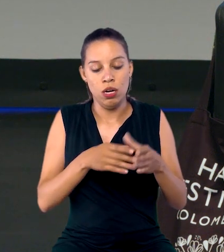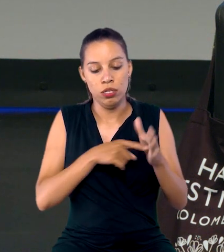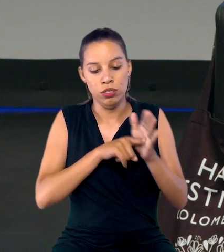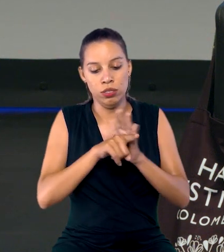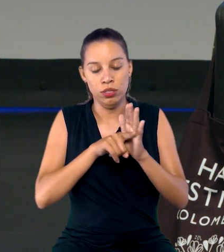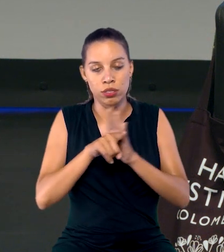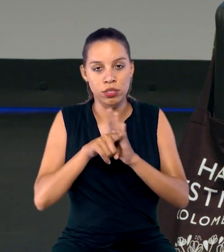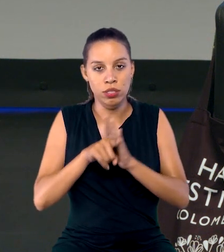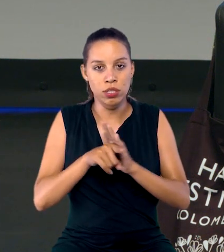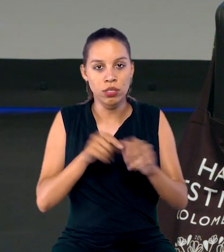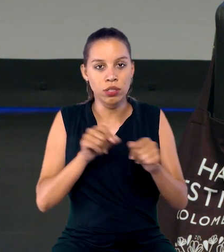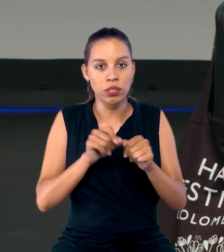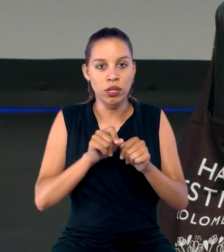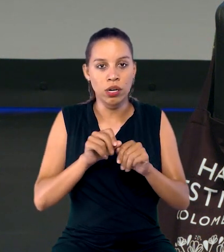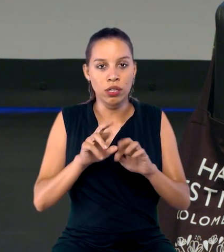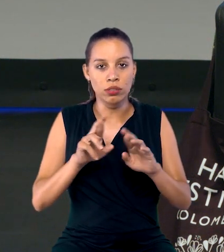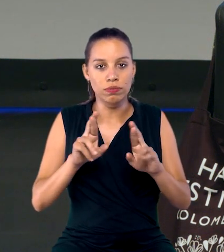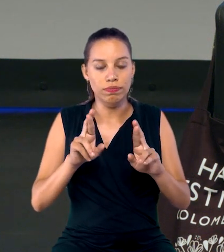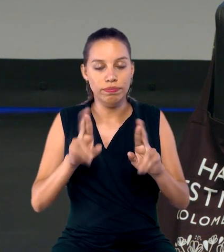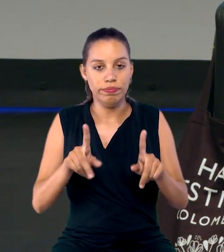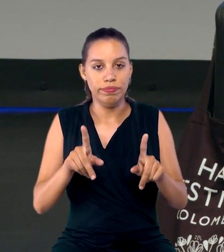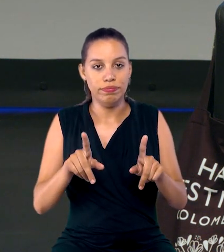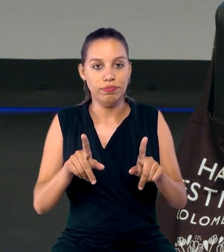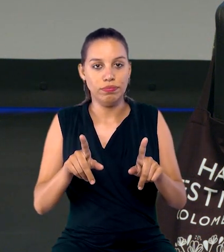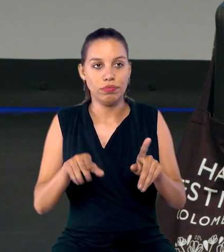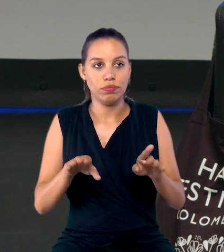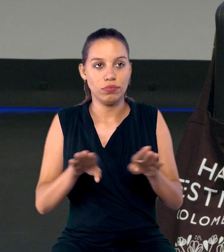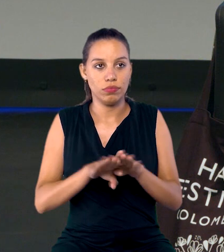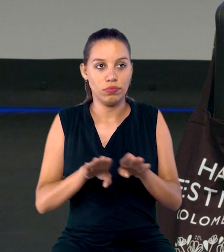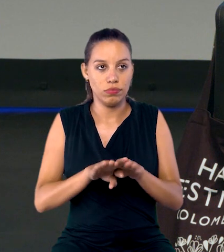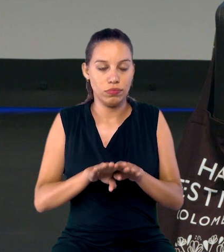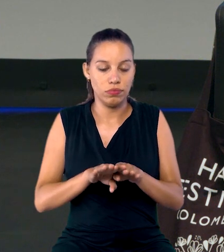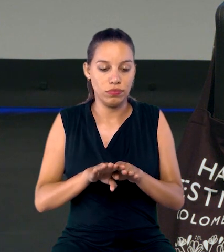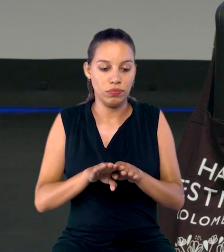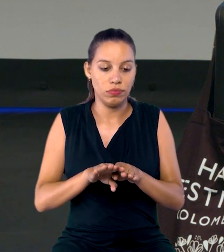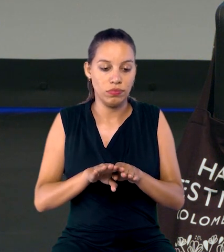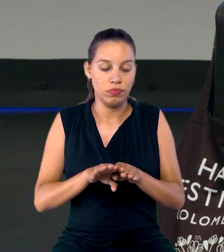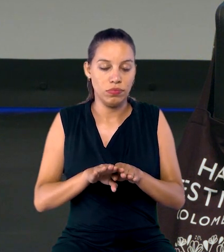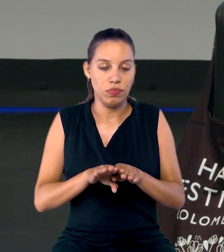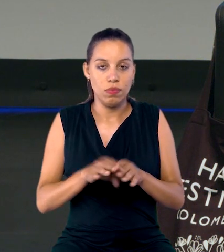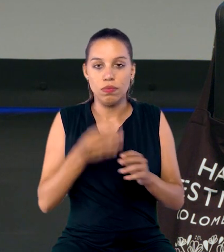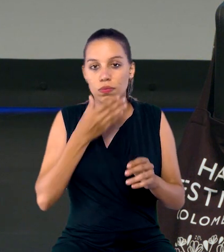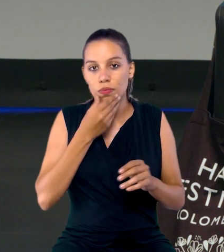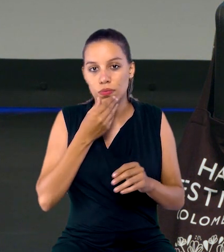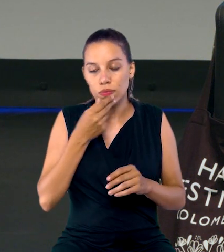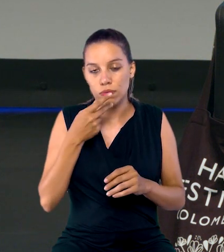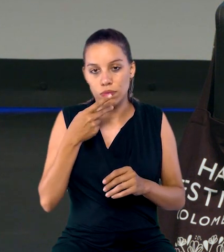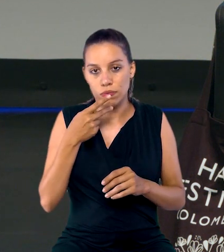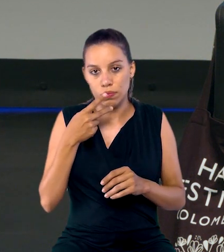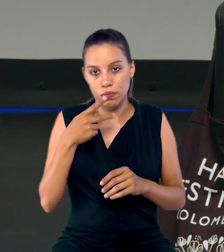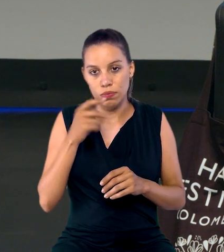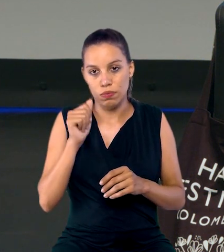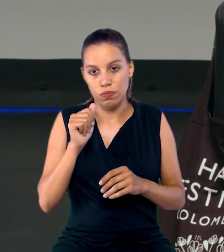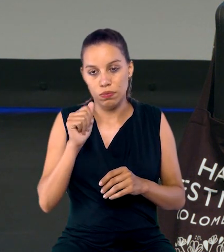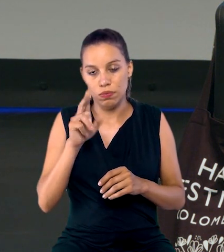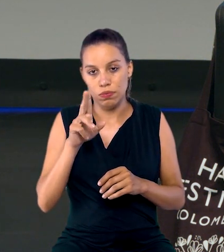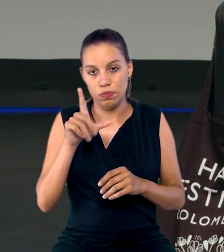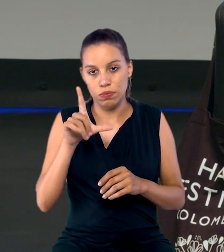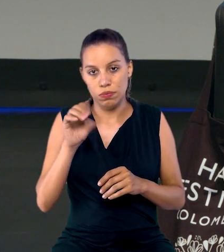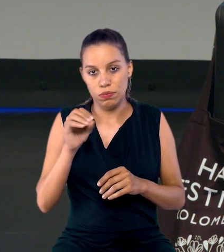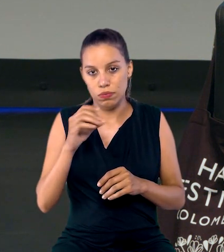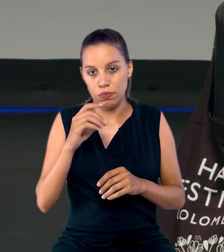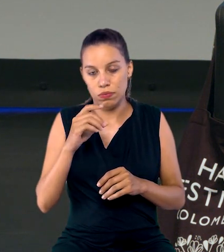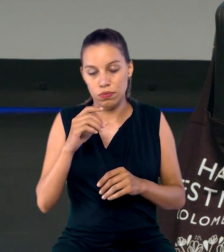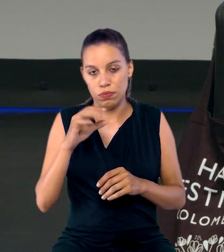tem feito uma virada incrível no campo, né? Queria citar também o João Paulo Tucano, que tem um